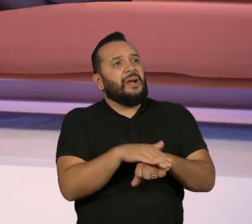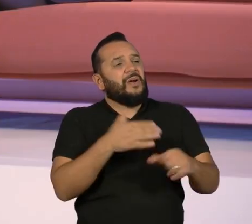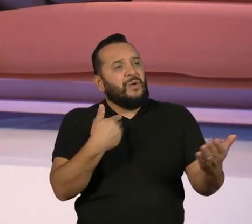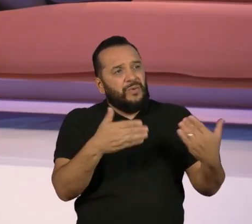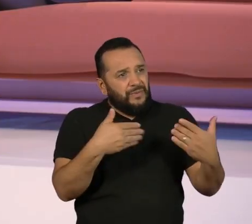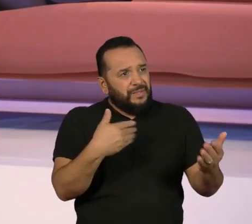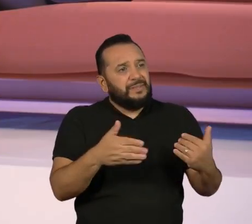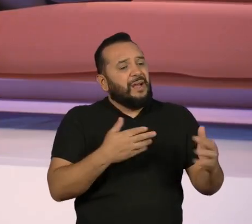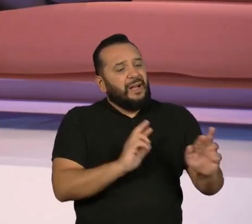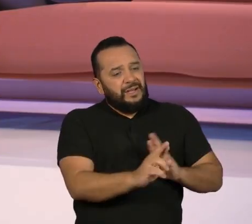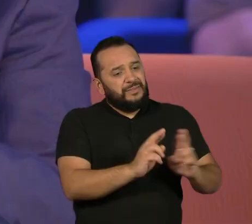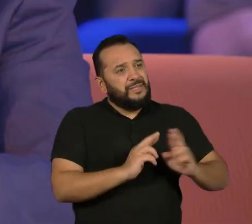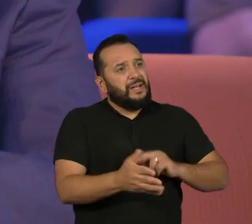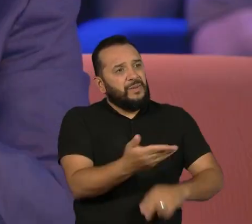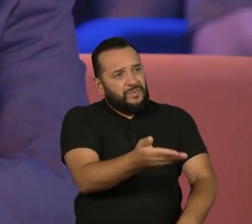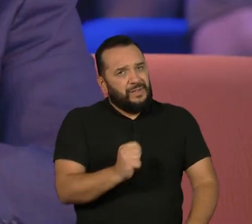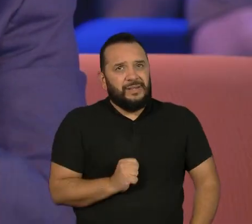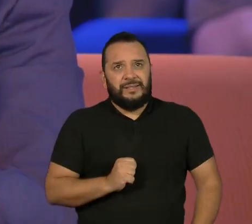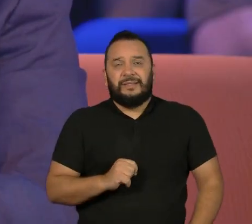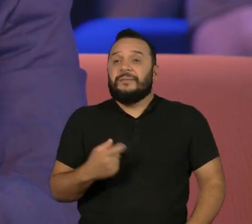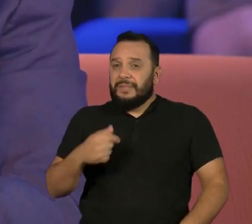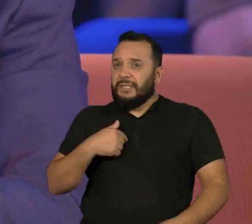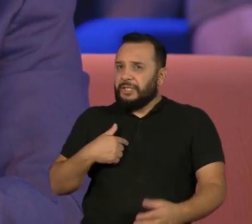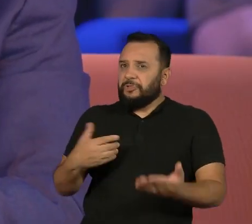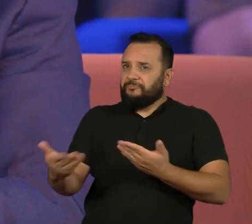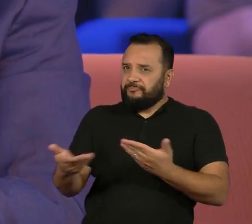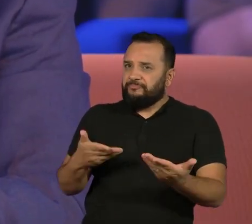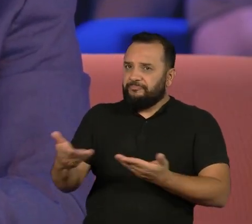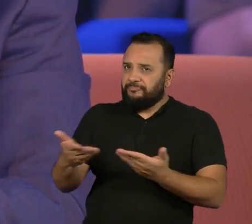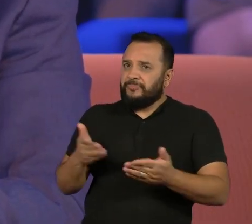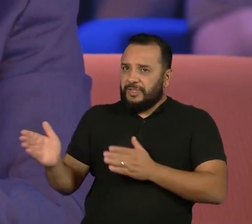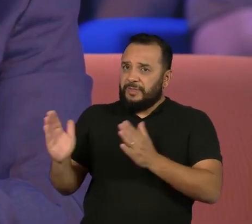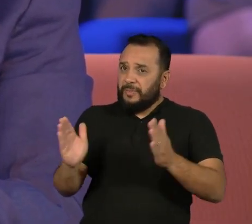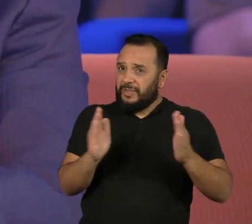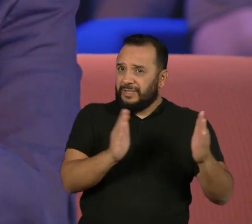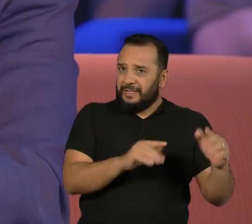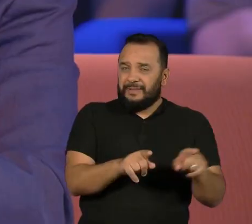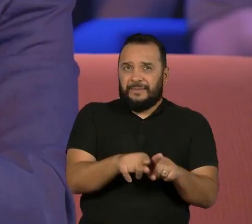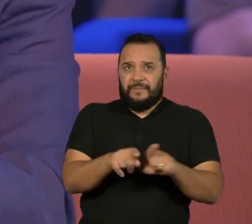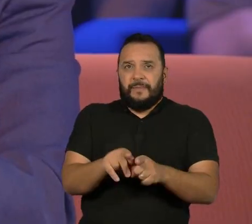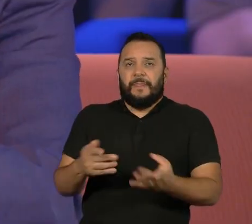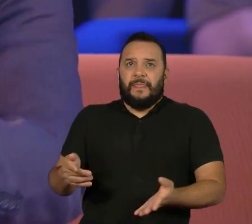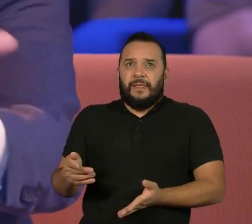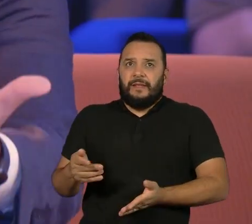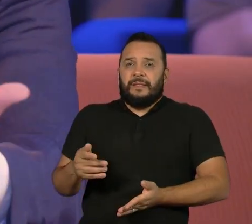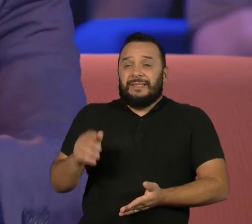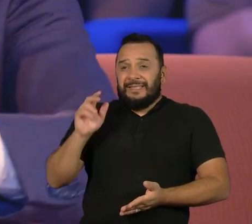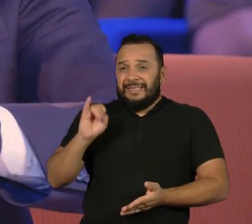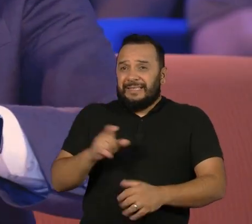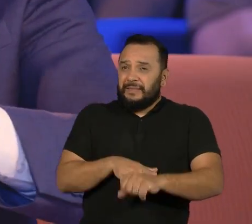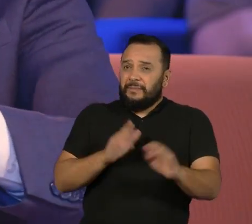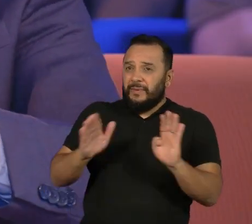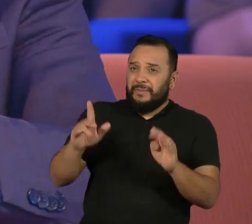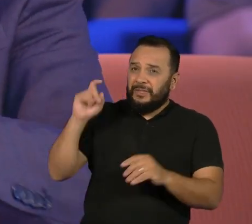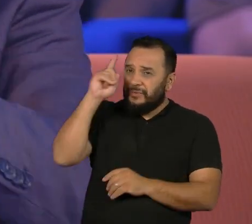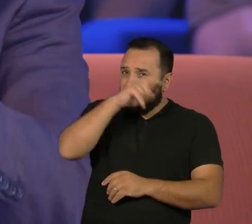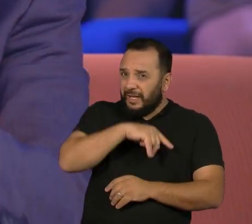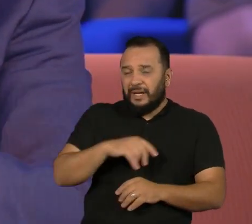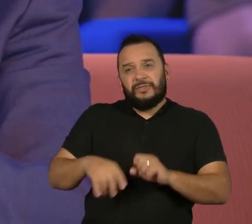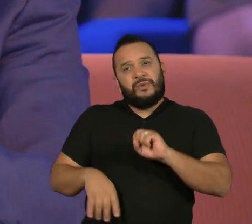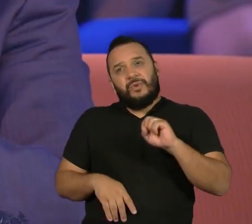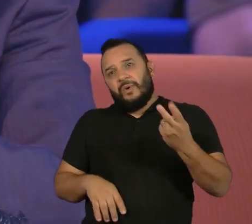se relacionar com ela, né? Construir a resiliência nesse processo também. Se você, a cada situação de dificuldade ou